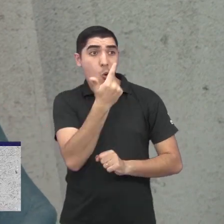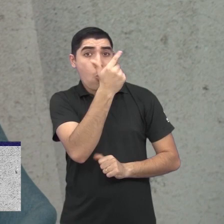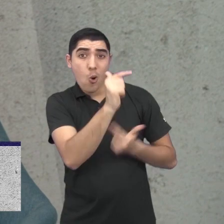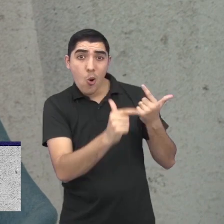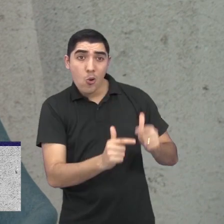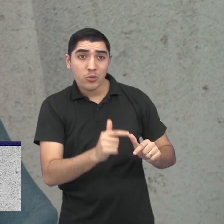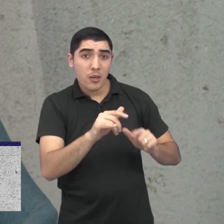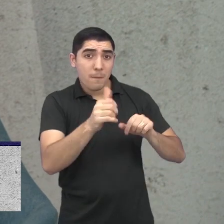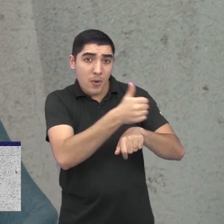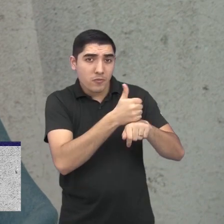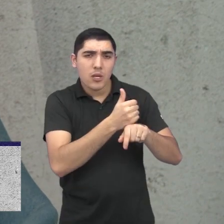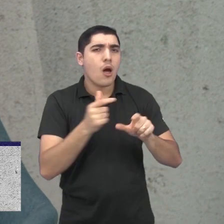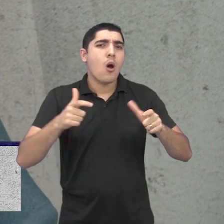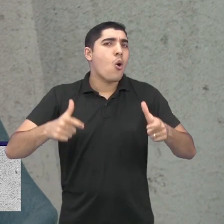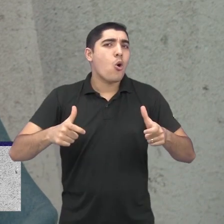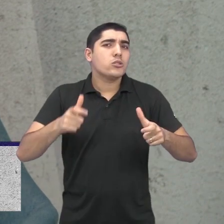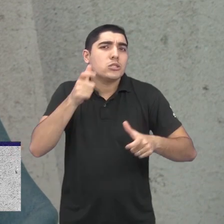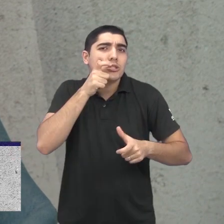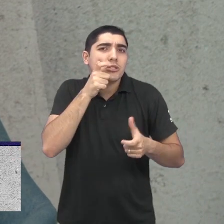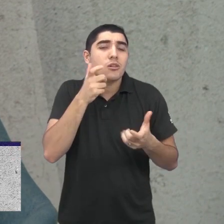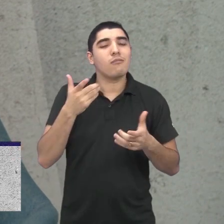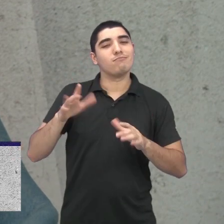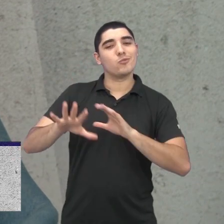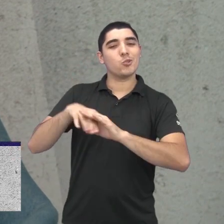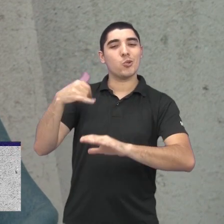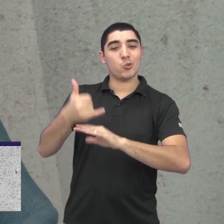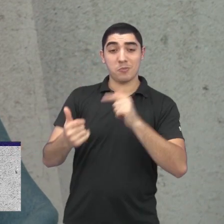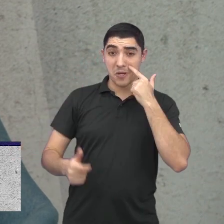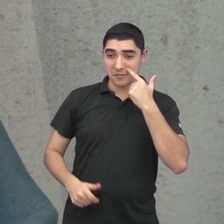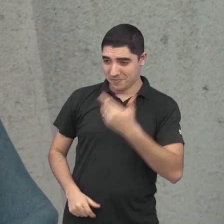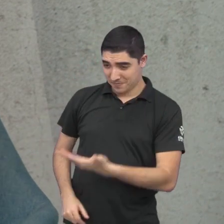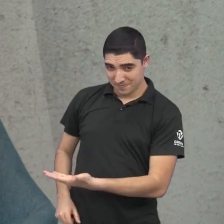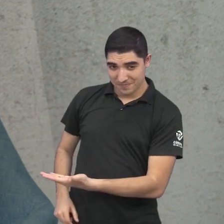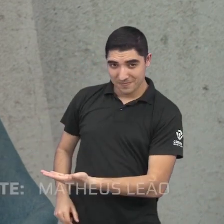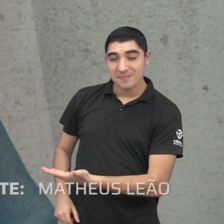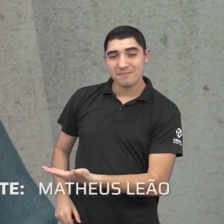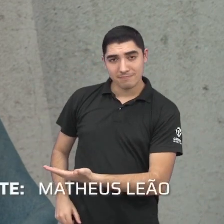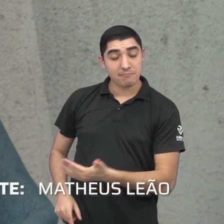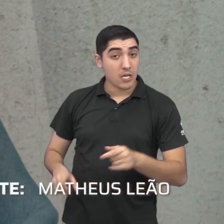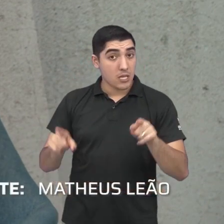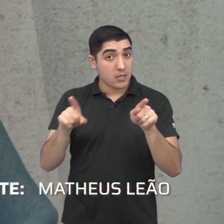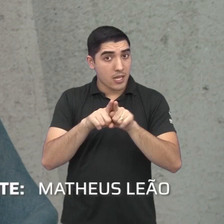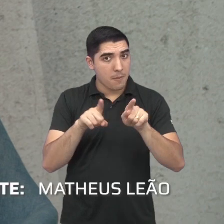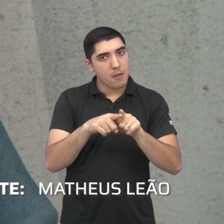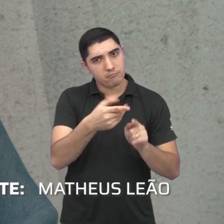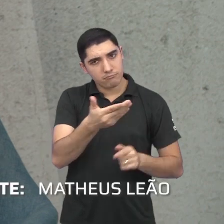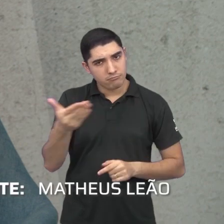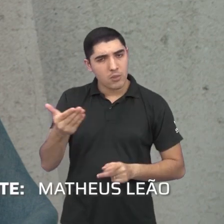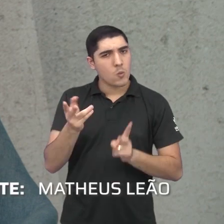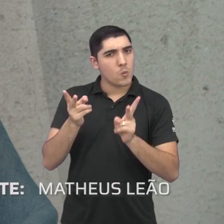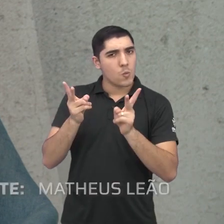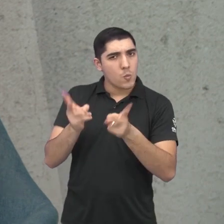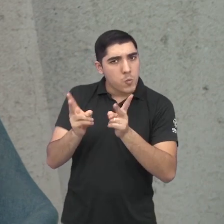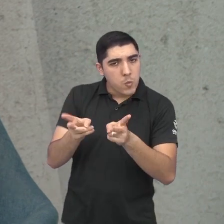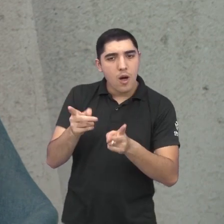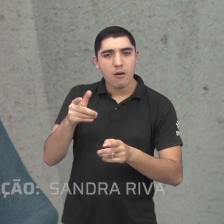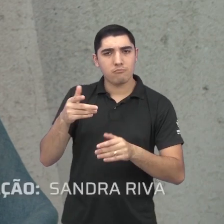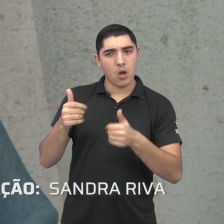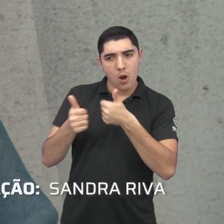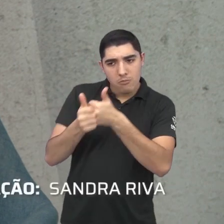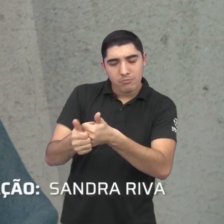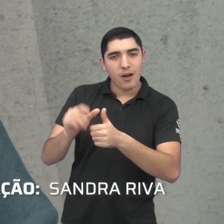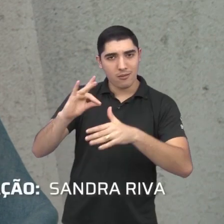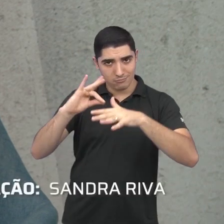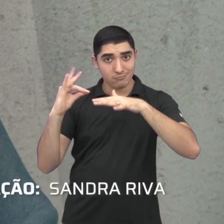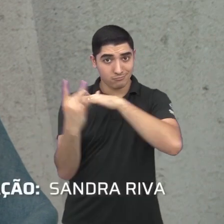nosso canal do YouTube. Você sabe o endereço, tá aí, ó, aparecendo para você. E também continue acompanhando a gente pelas redes sociais,